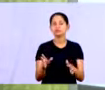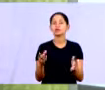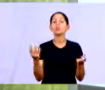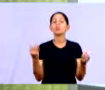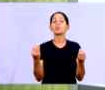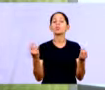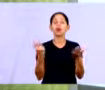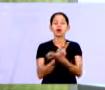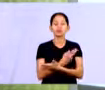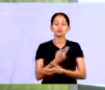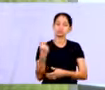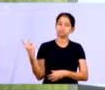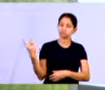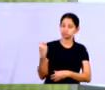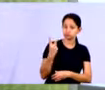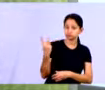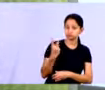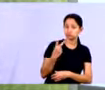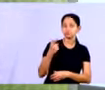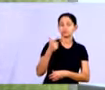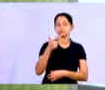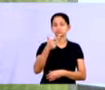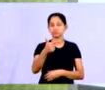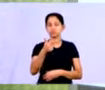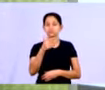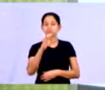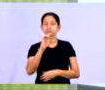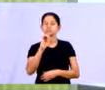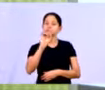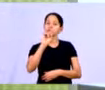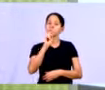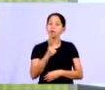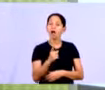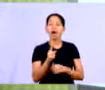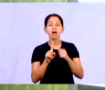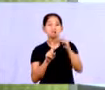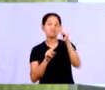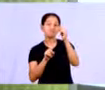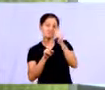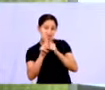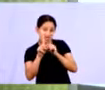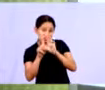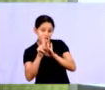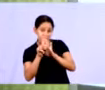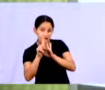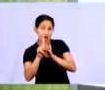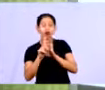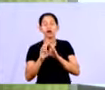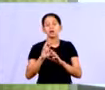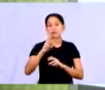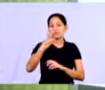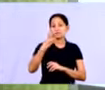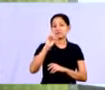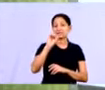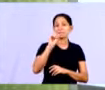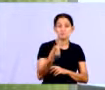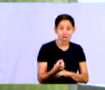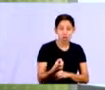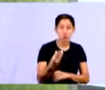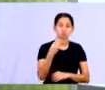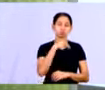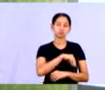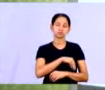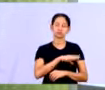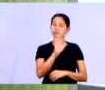vezes? Eu e Denise investimos 200 mil. Aí no primeiro mês sobrou R$30 mil. Aí todo mundo acha que já está ganhando dinheiro e